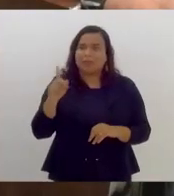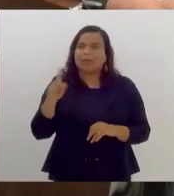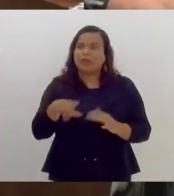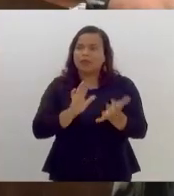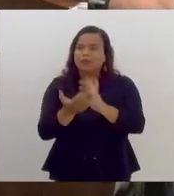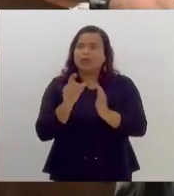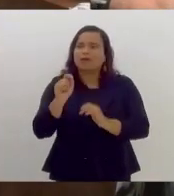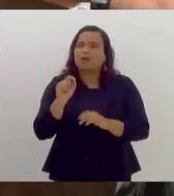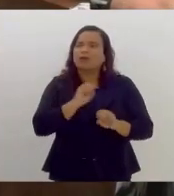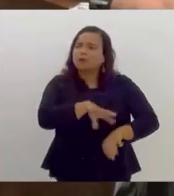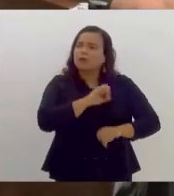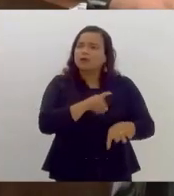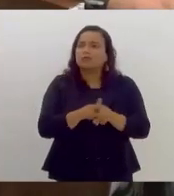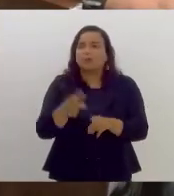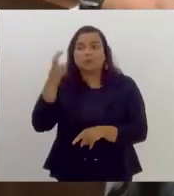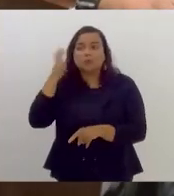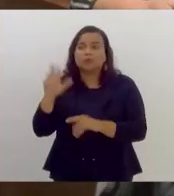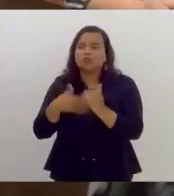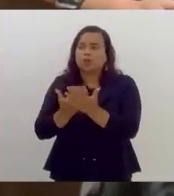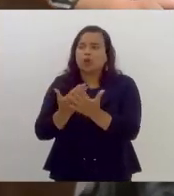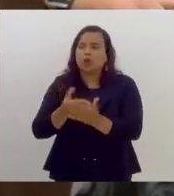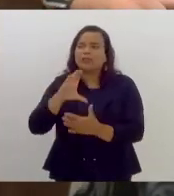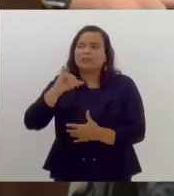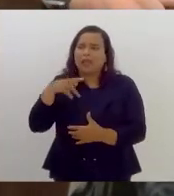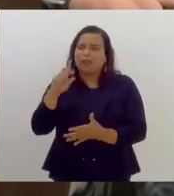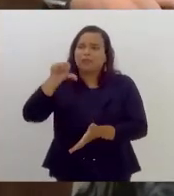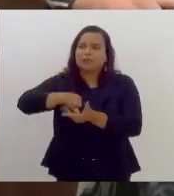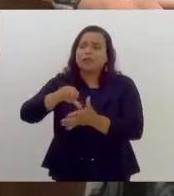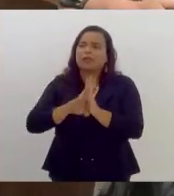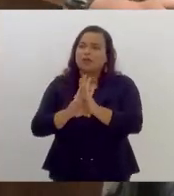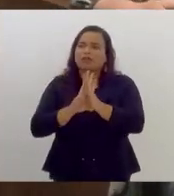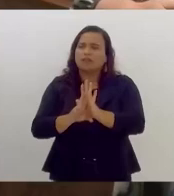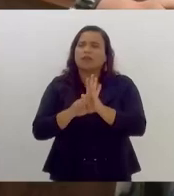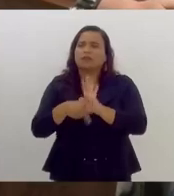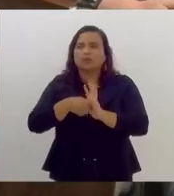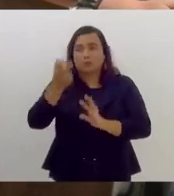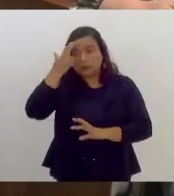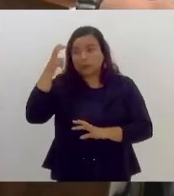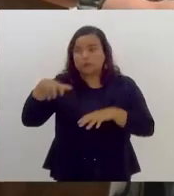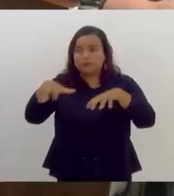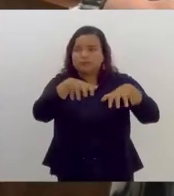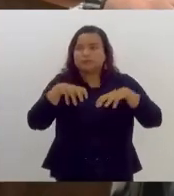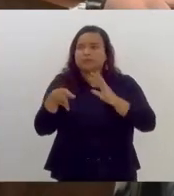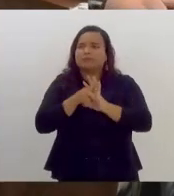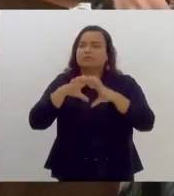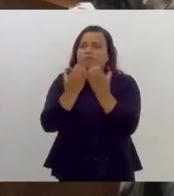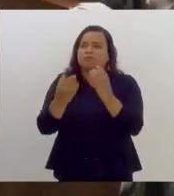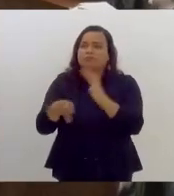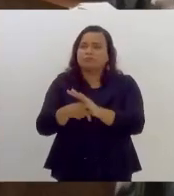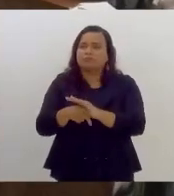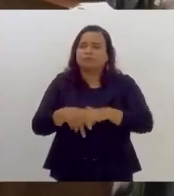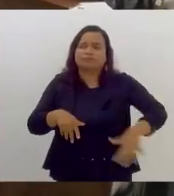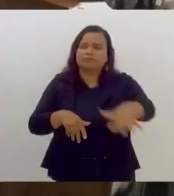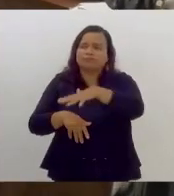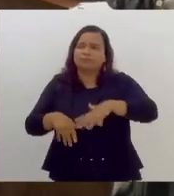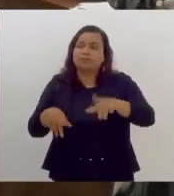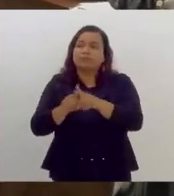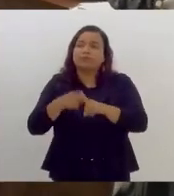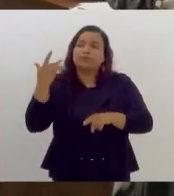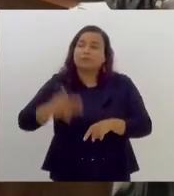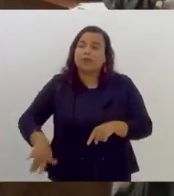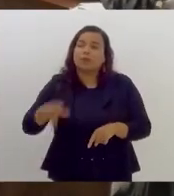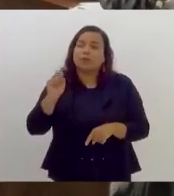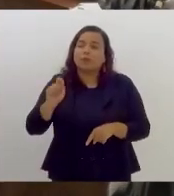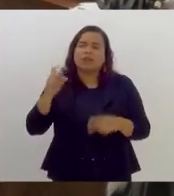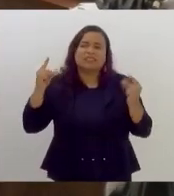cultura, e as escolas e os CIEPS como centros de referência culturais dos seus territórios, das suas comunidades. mas infelizmente há